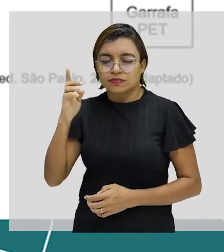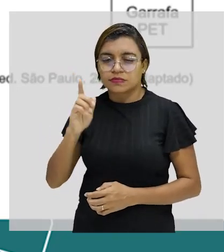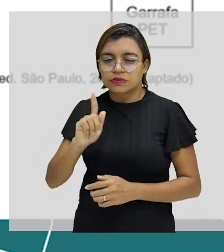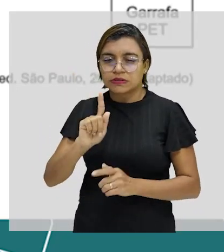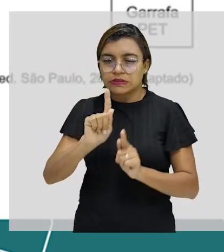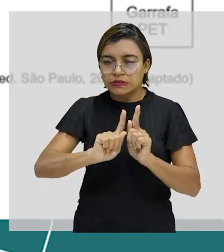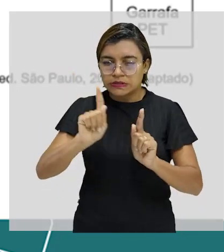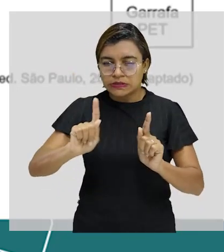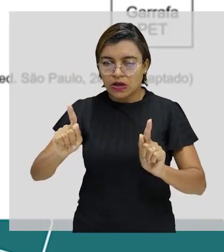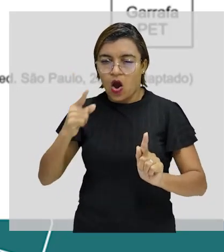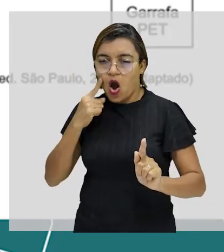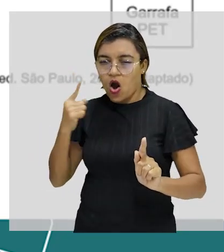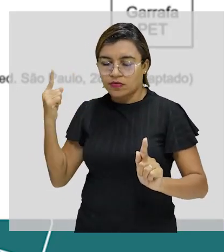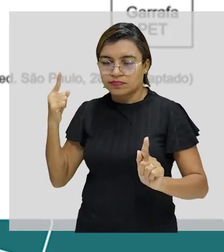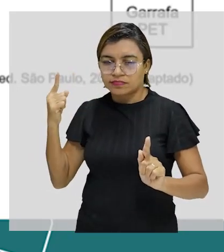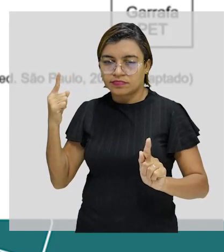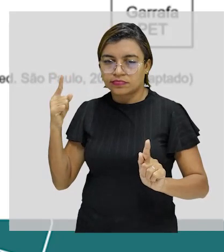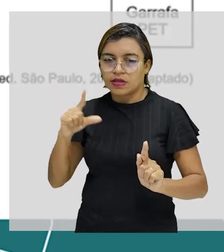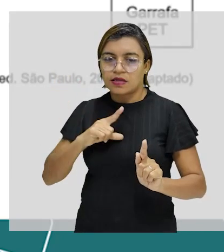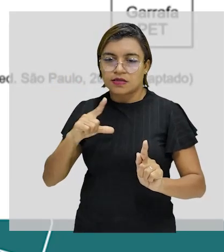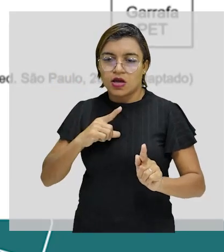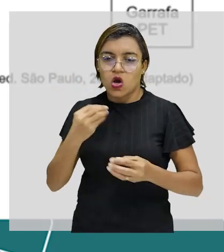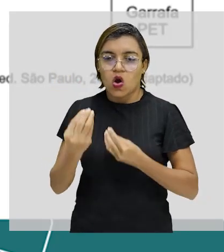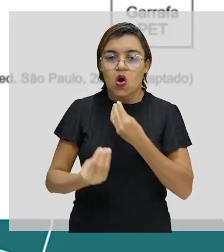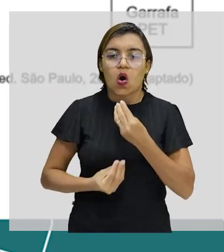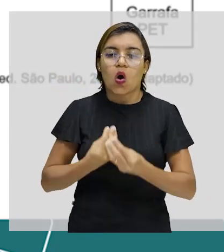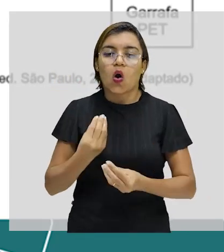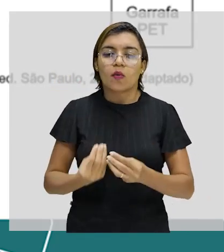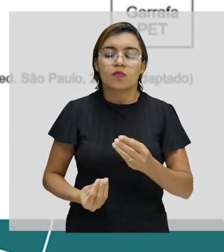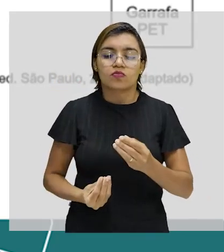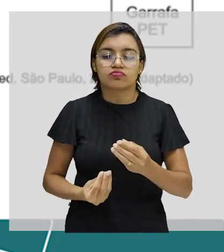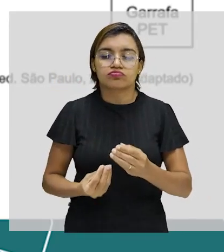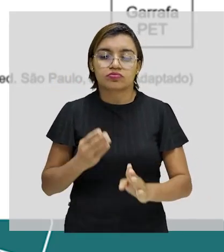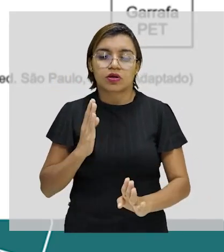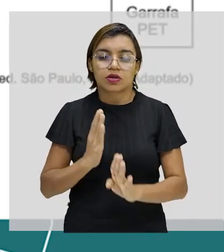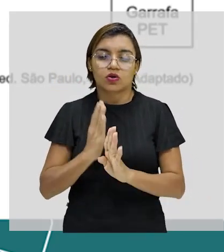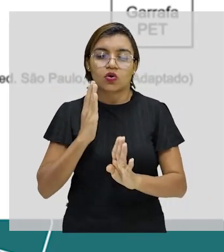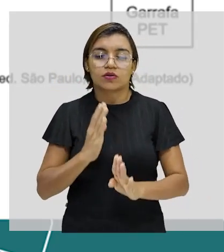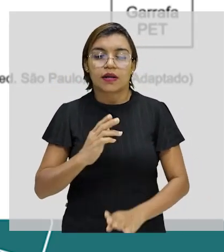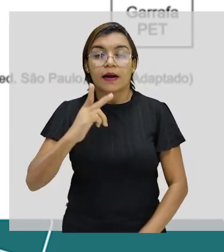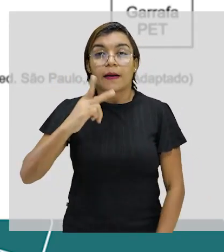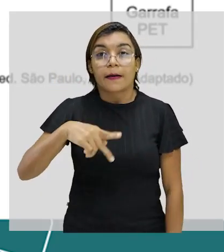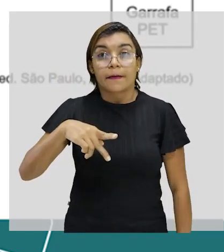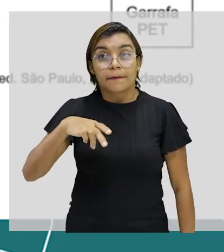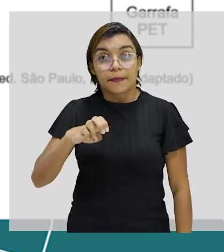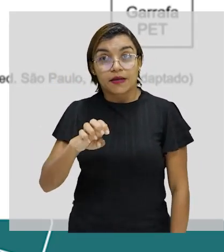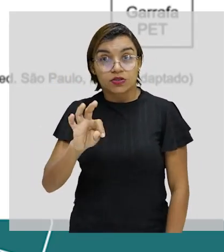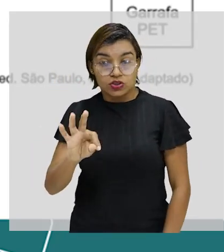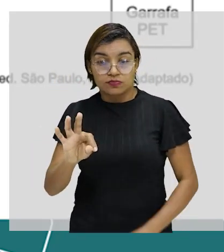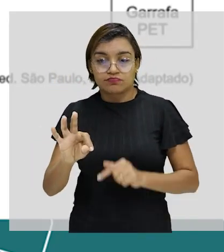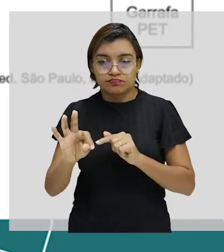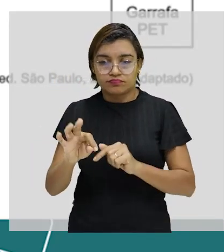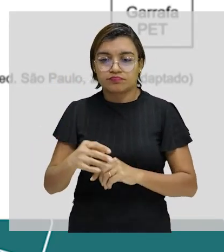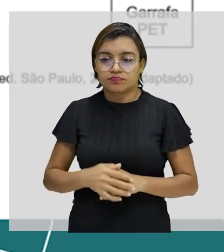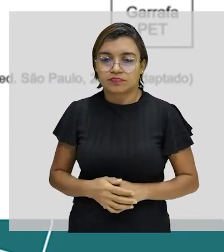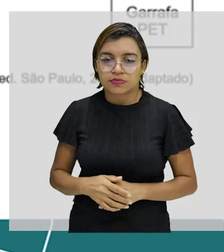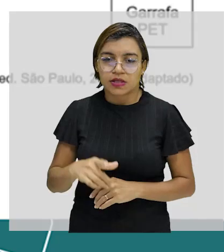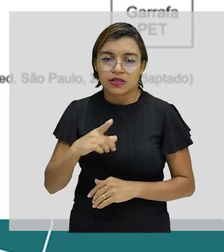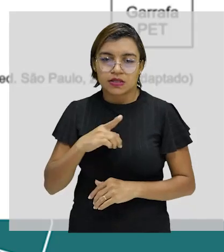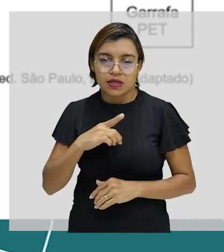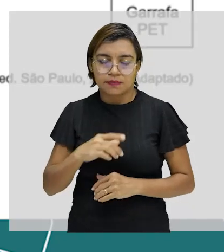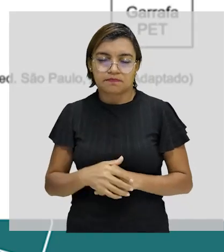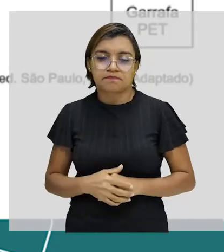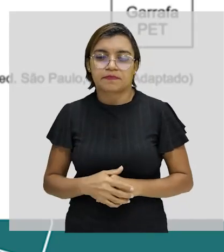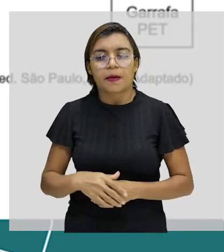à garrafa PET, certo? Podemos ter, uma fonte partindo de combustíveis fósseis, como